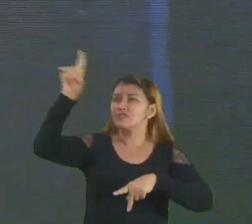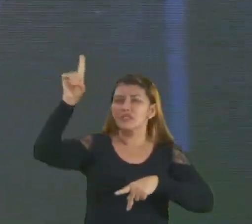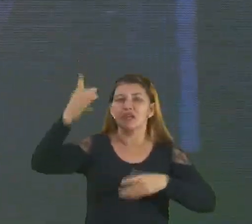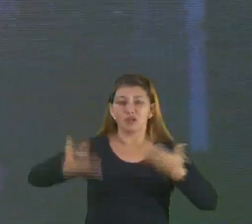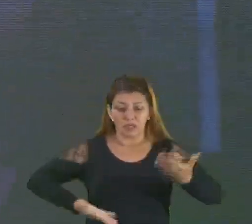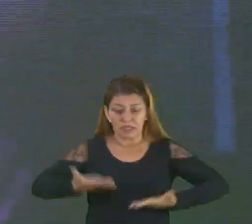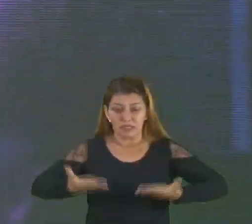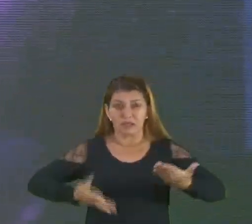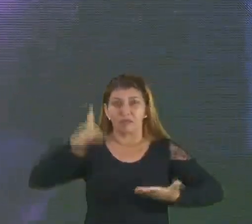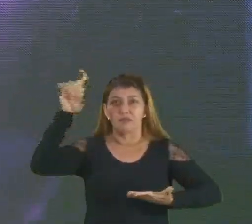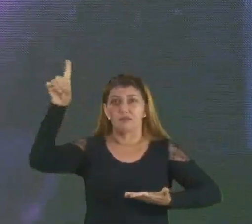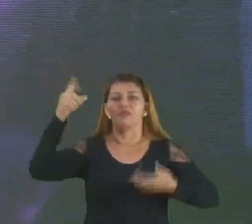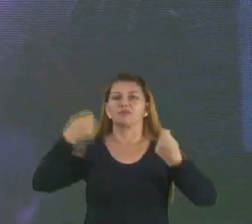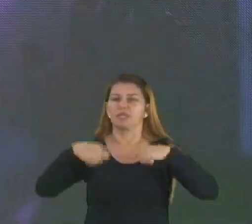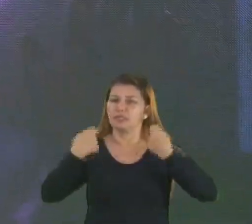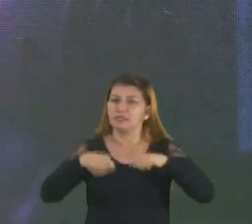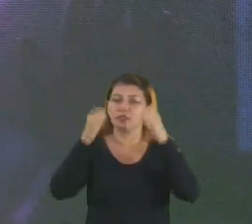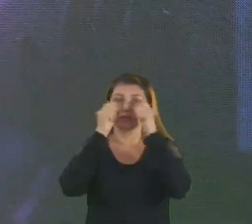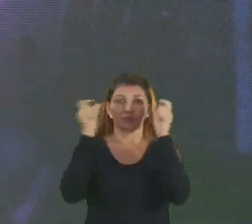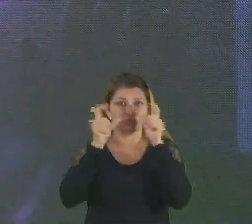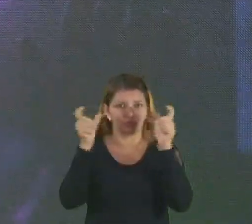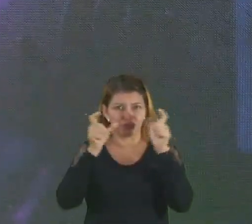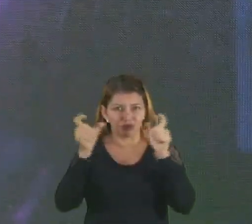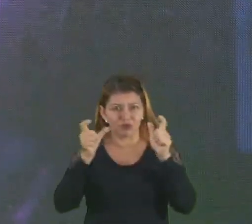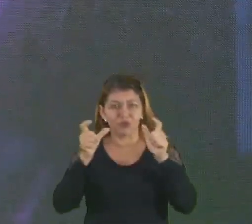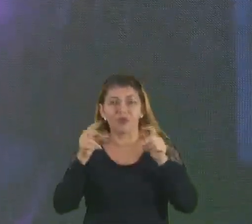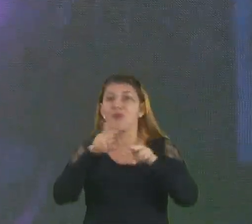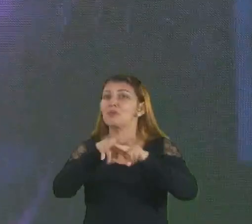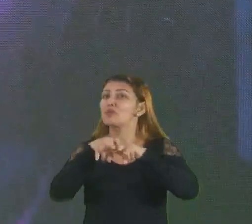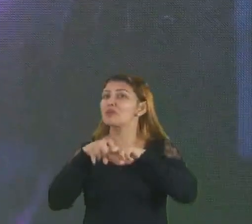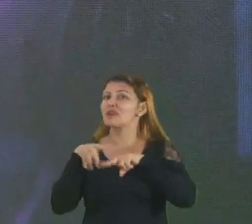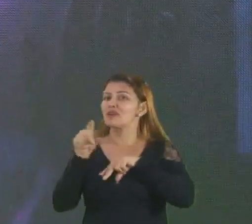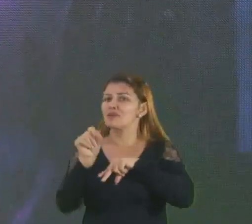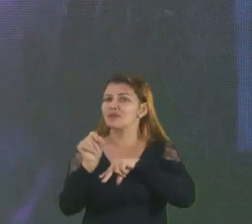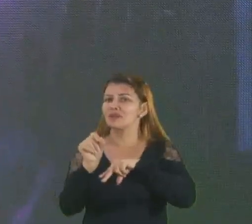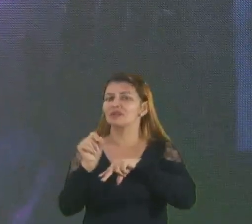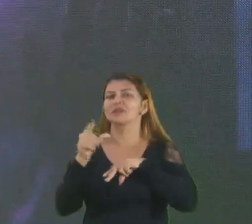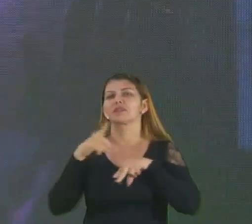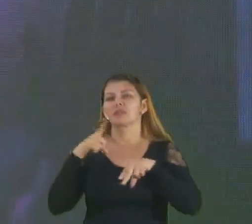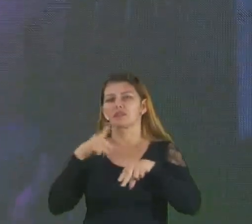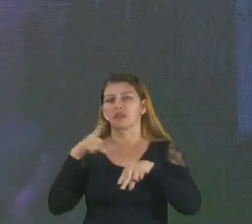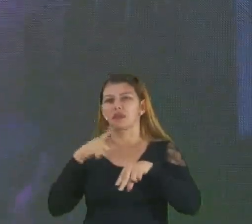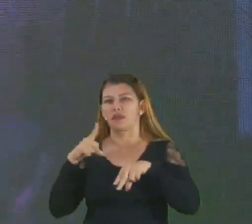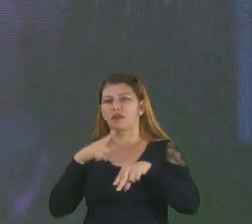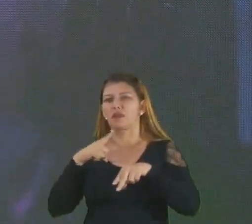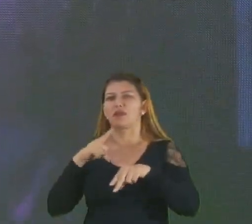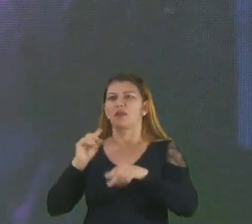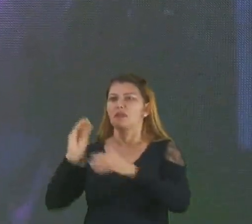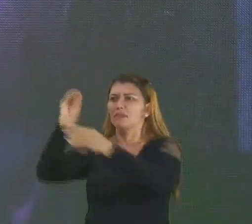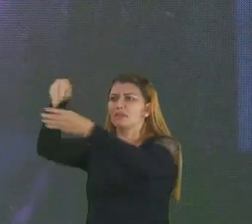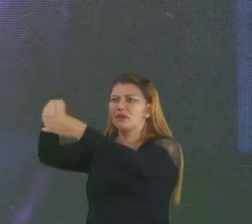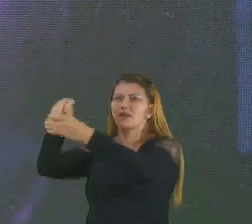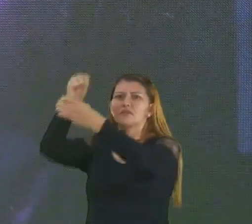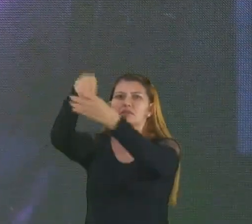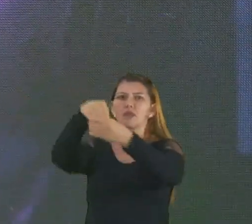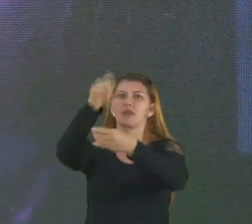precisa ser prudente. Sabe por quê? Porque vão existir muitos falsos